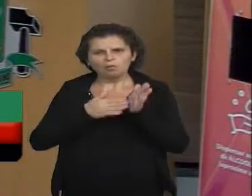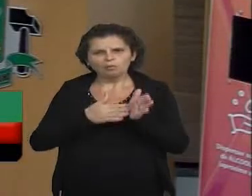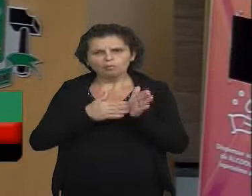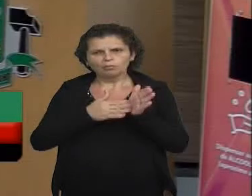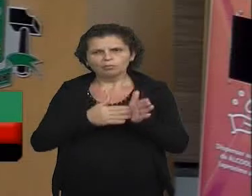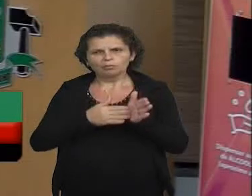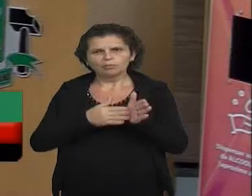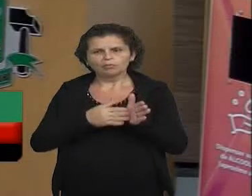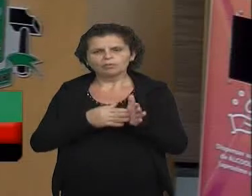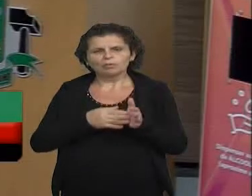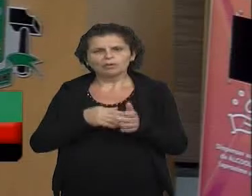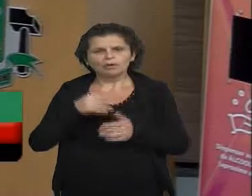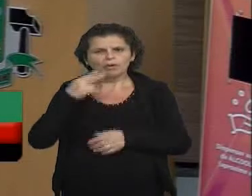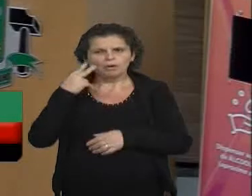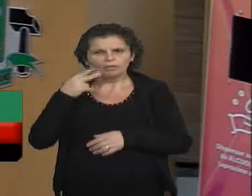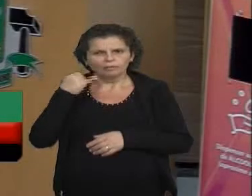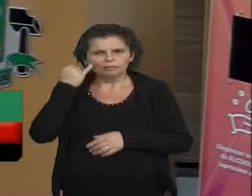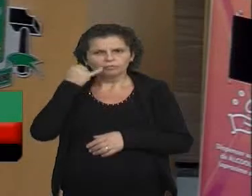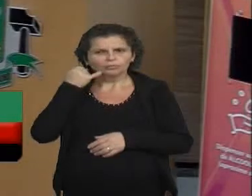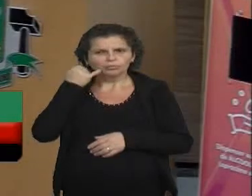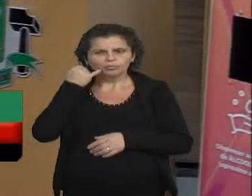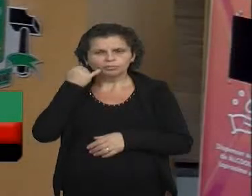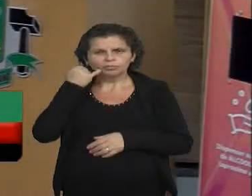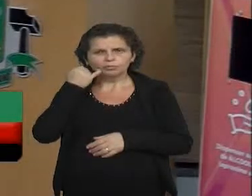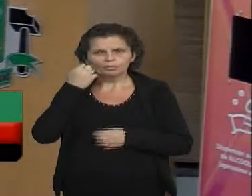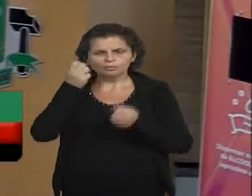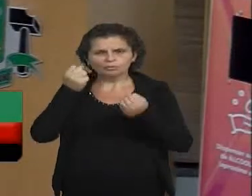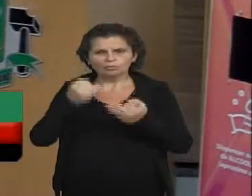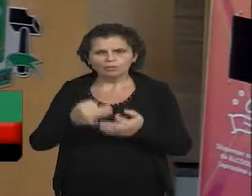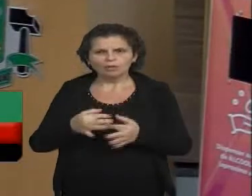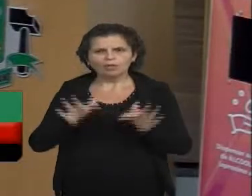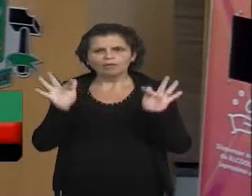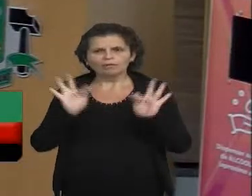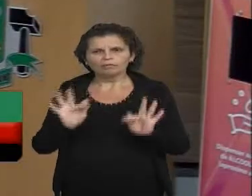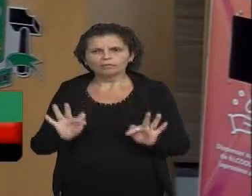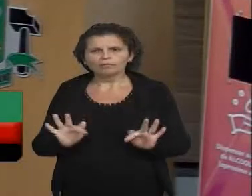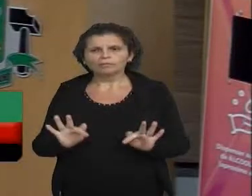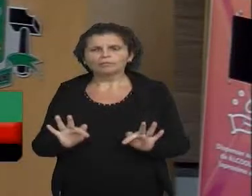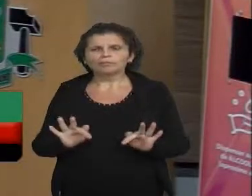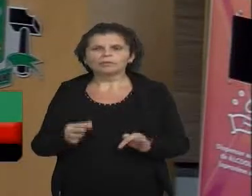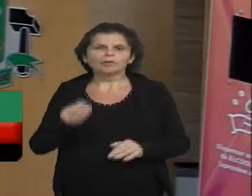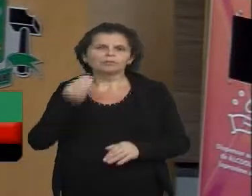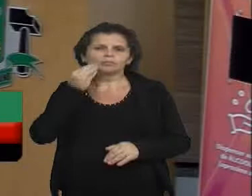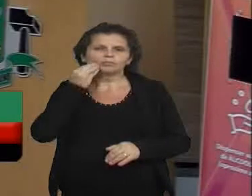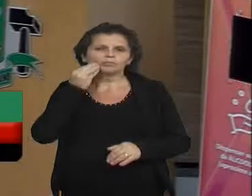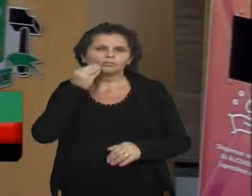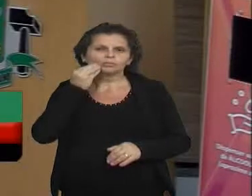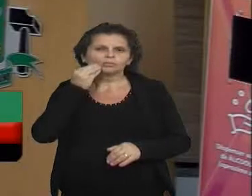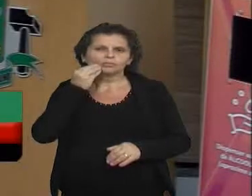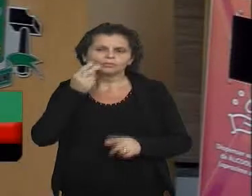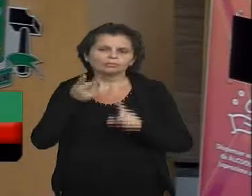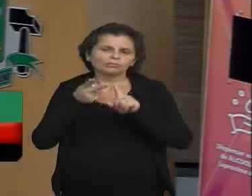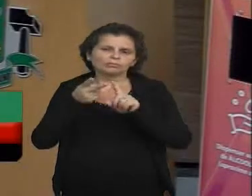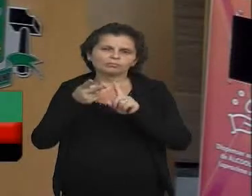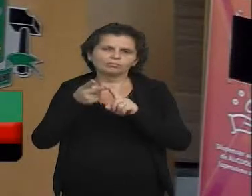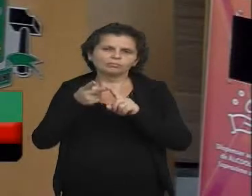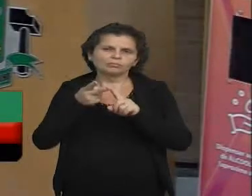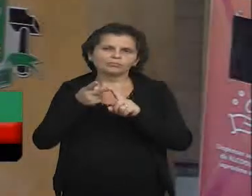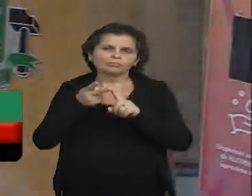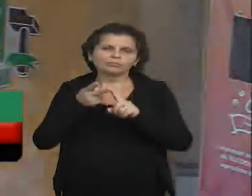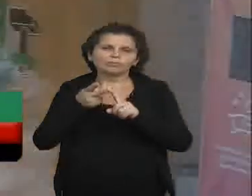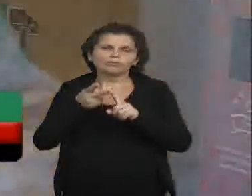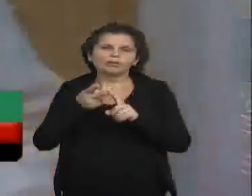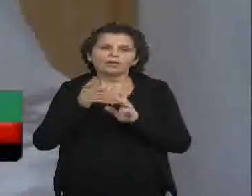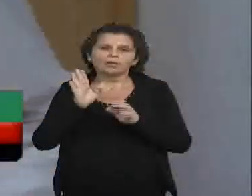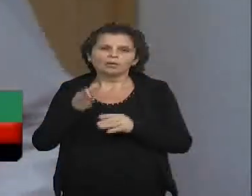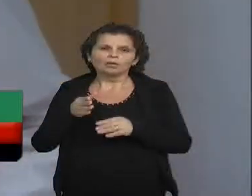a vereadora Juliana nessa votação, dizer que estou muito feliz em poder ter essa oportunidade de, pela segunda vez, aqui